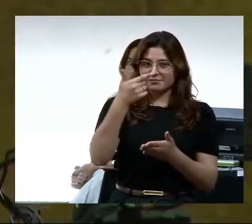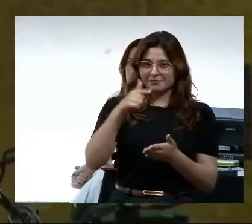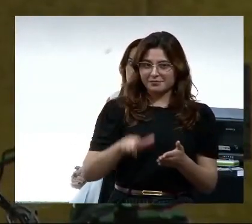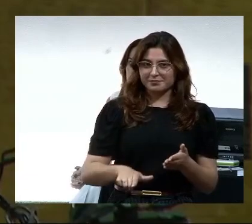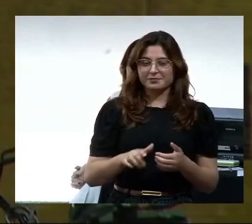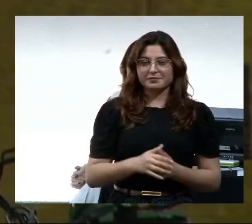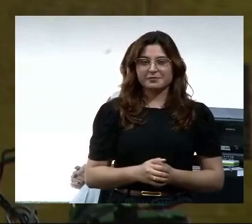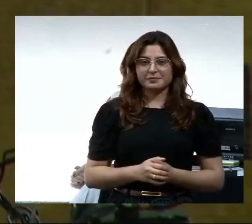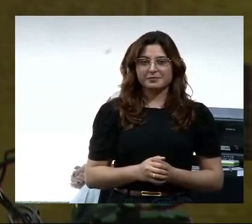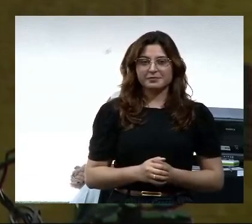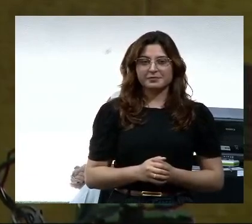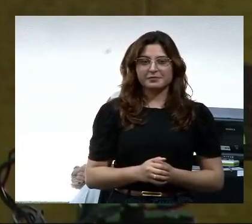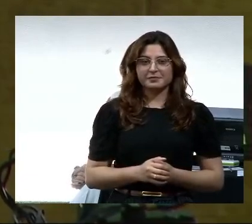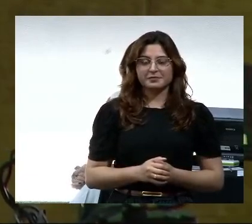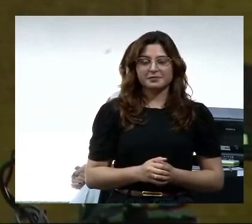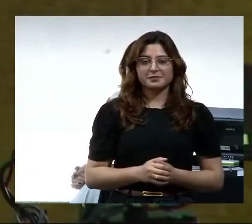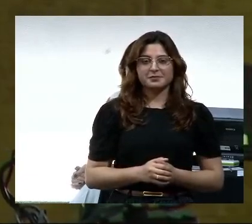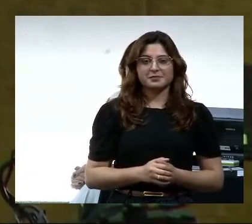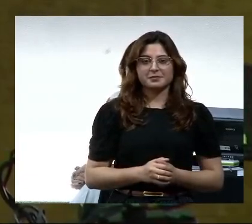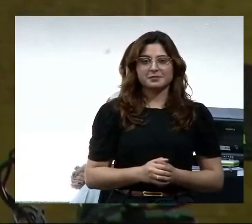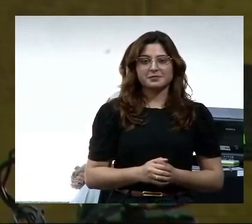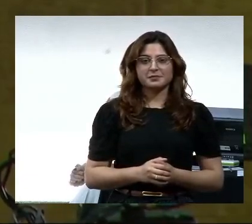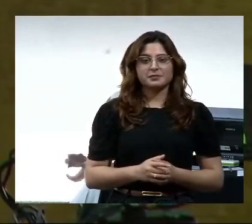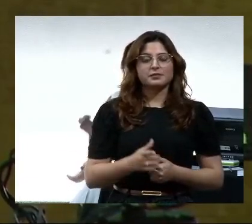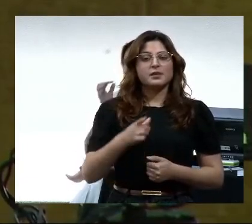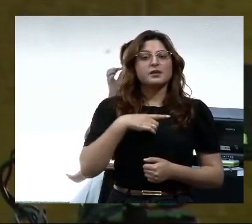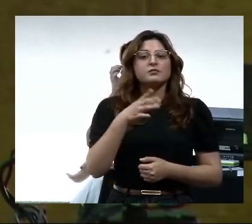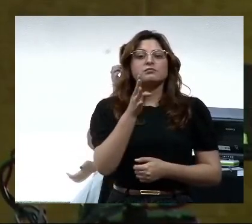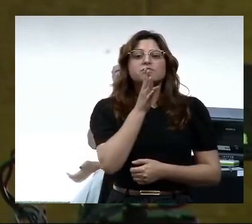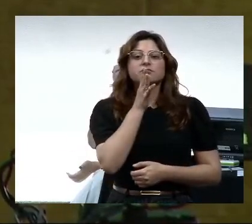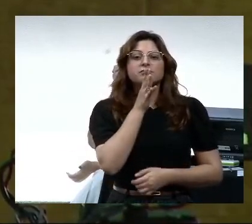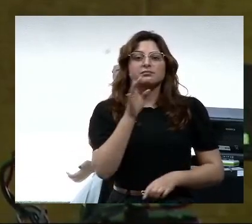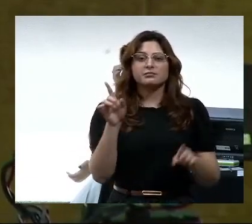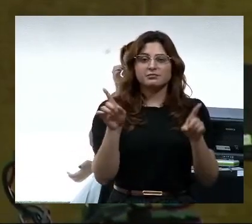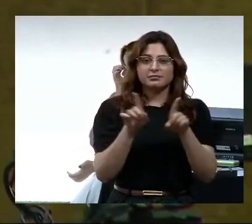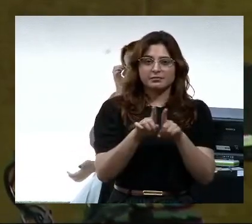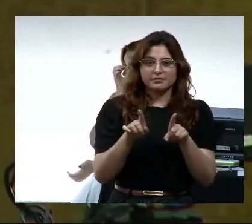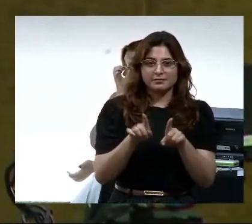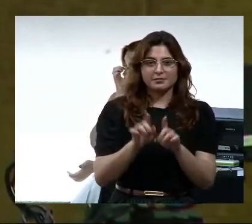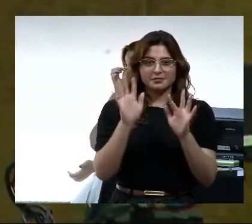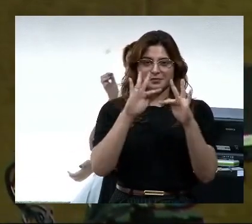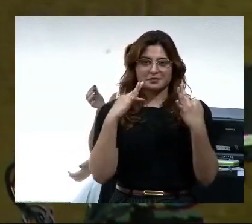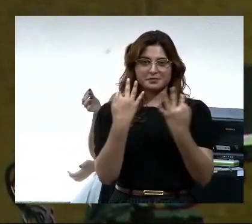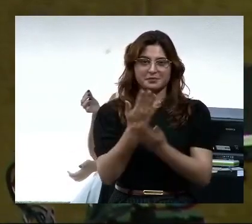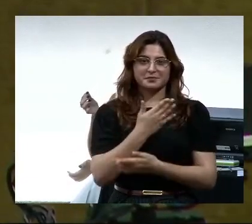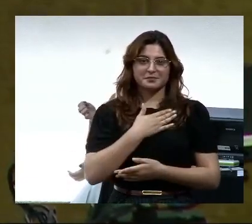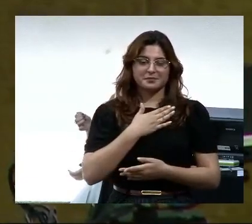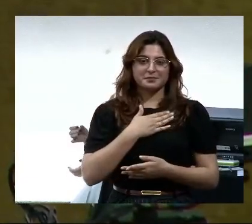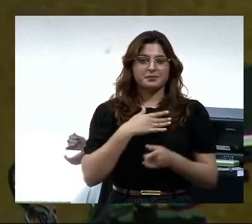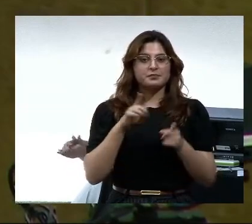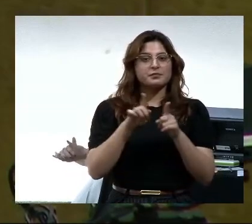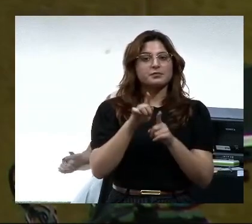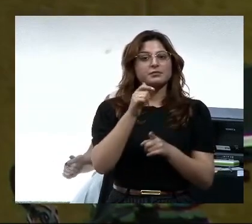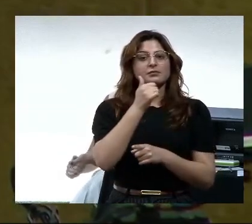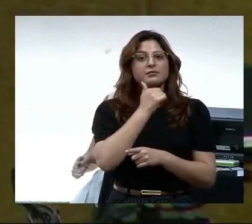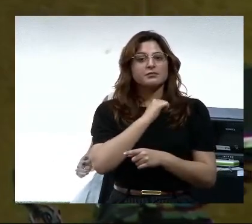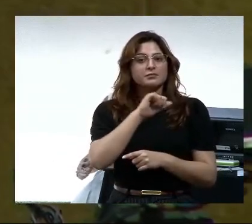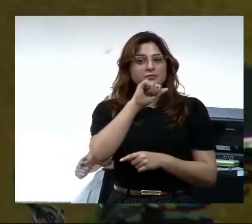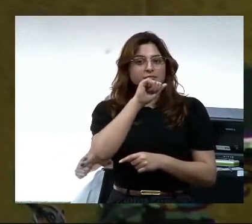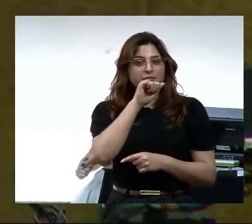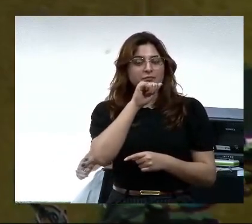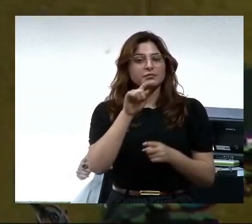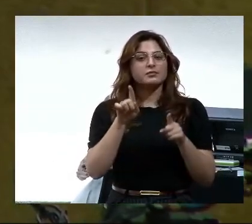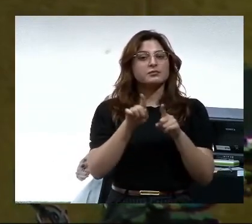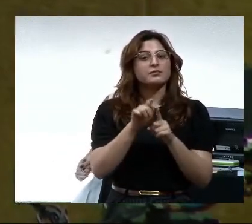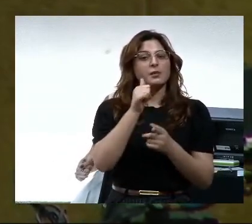vez, para fazer o justo reconhecimento à minha família, à minha mãe, à minha esposa,